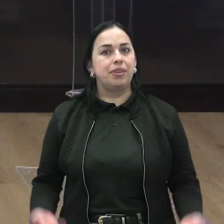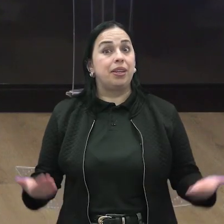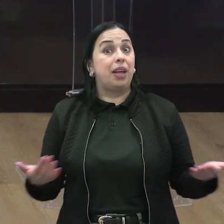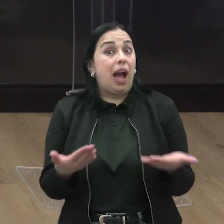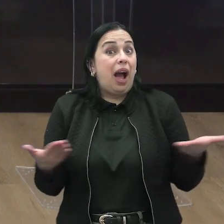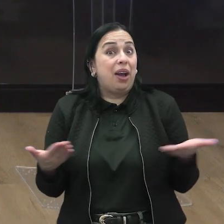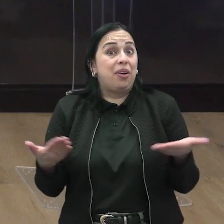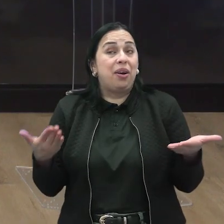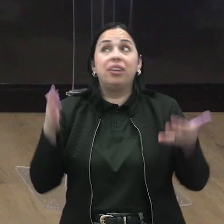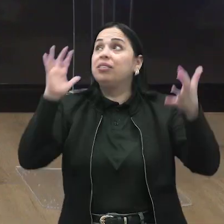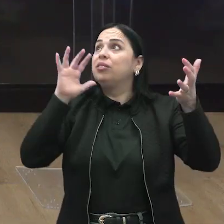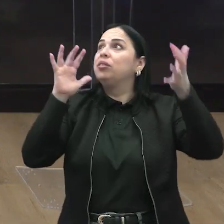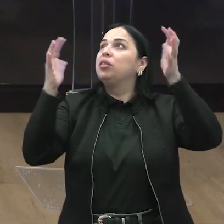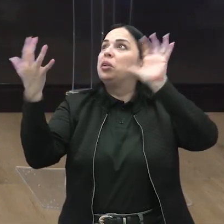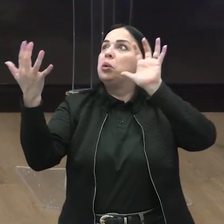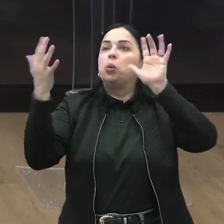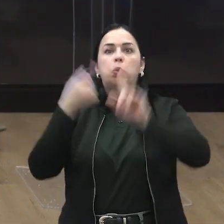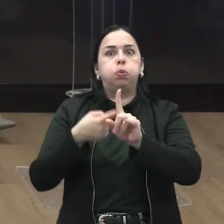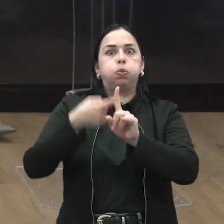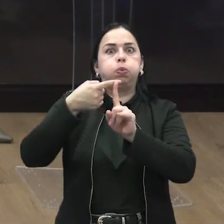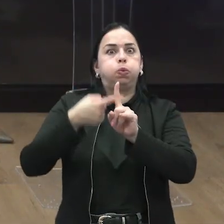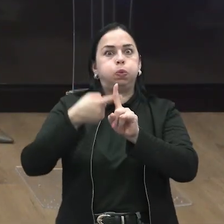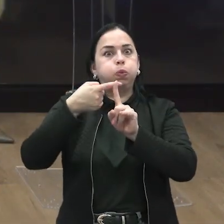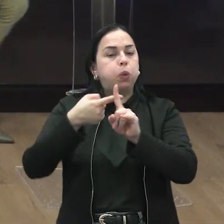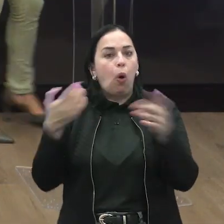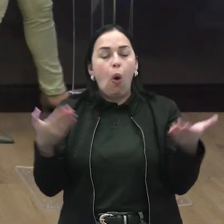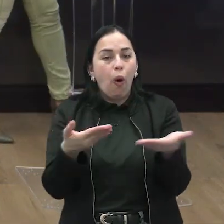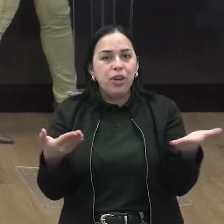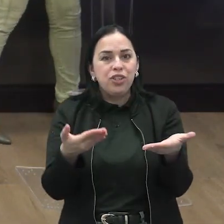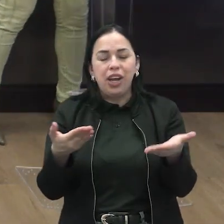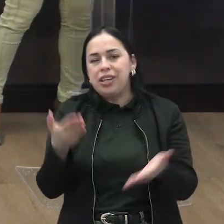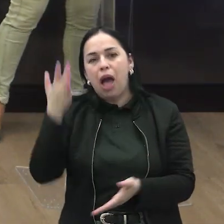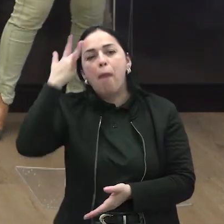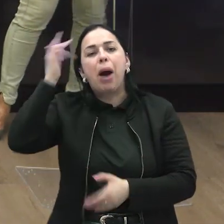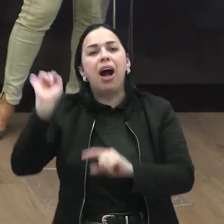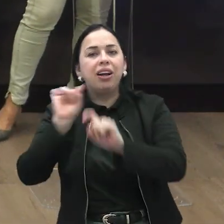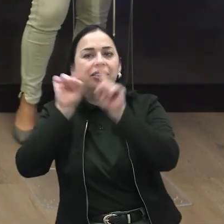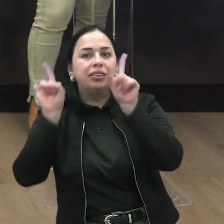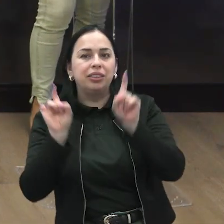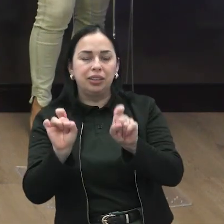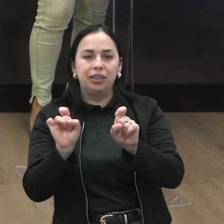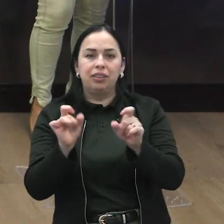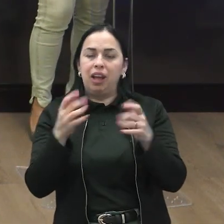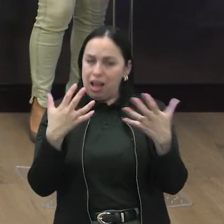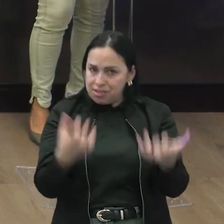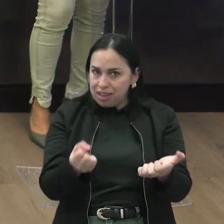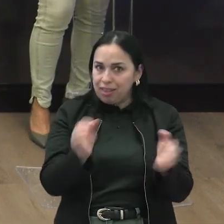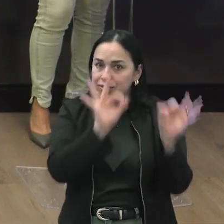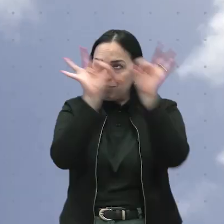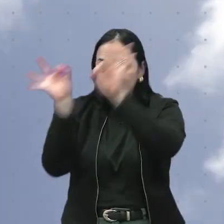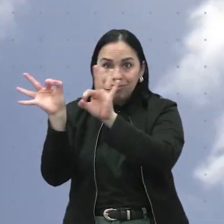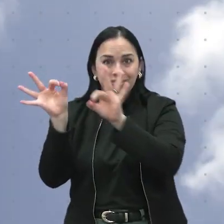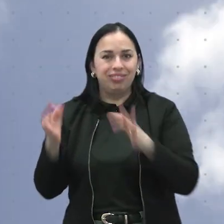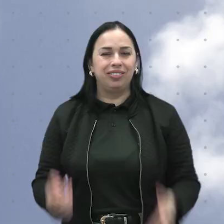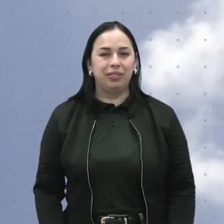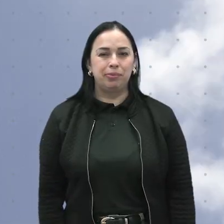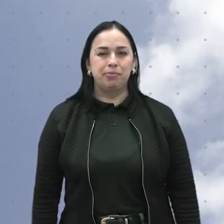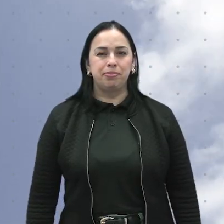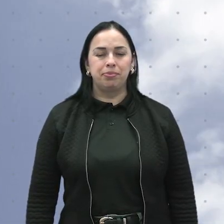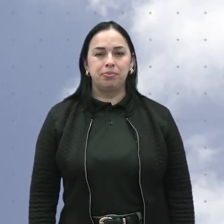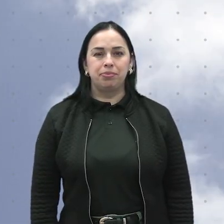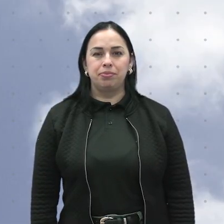E chegou a hora de saber como ficam as temperaturas na tarde de hoje e também amanhã. Bora de previsão do tempo.